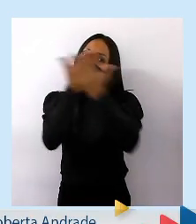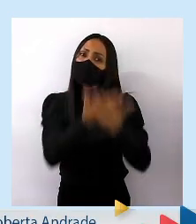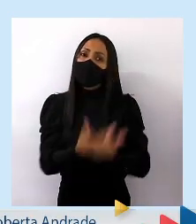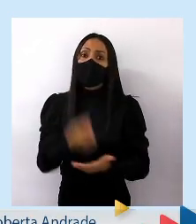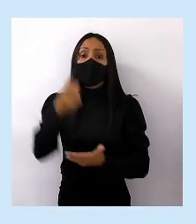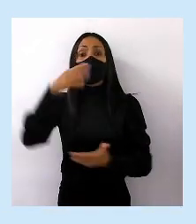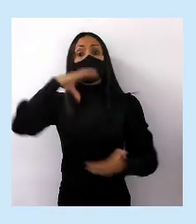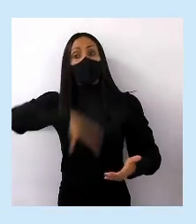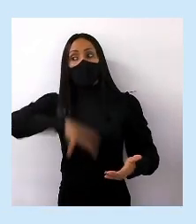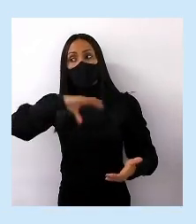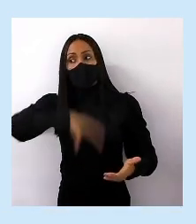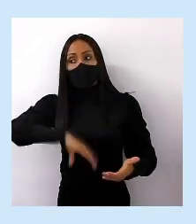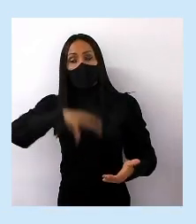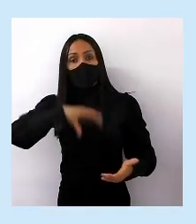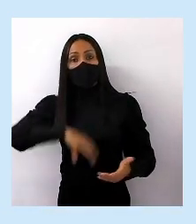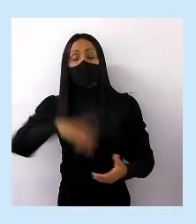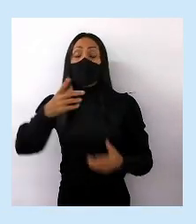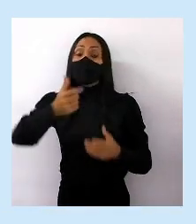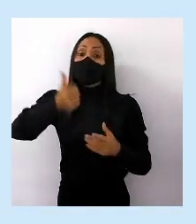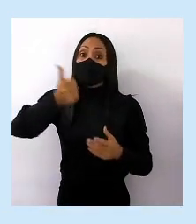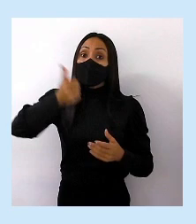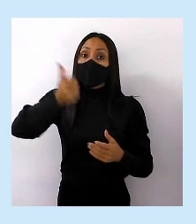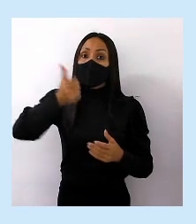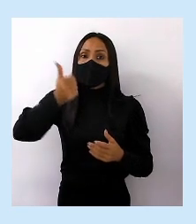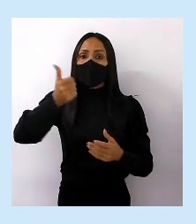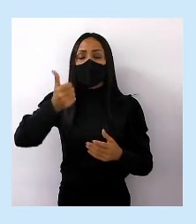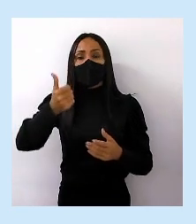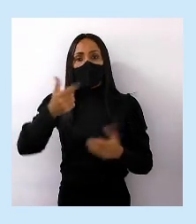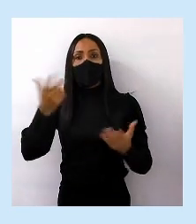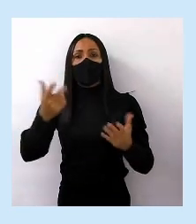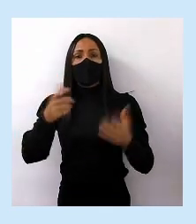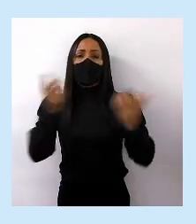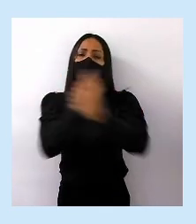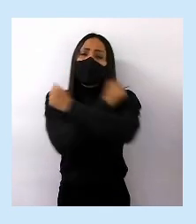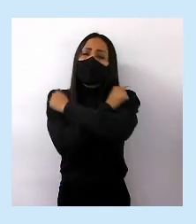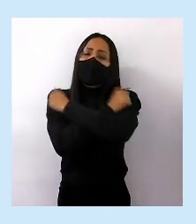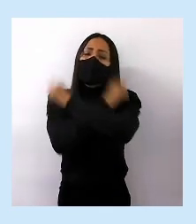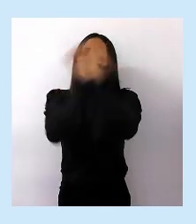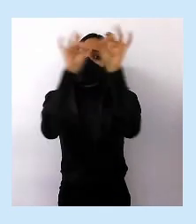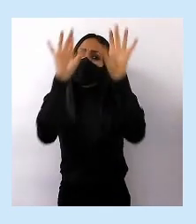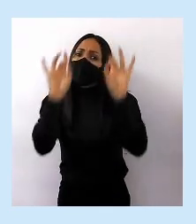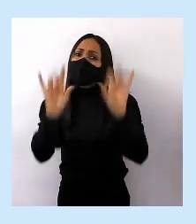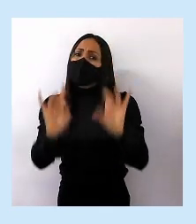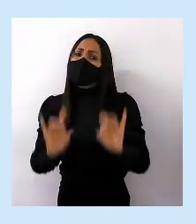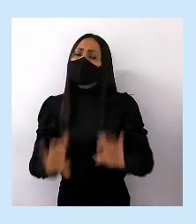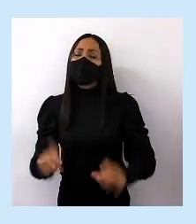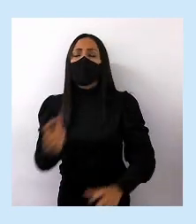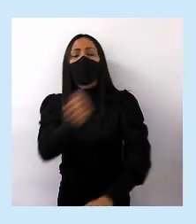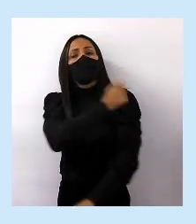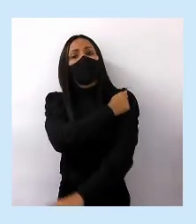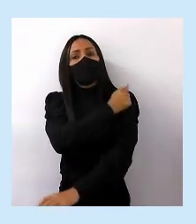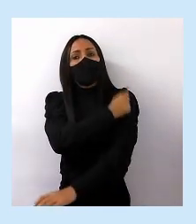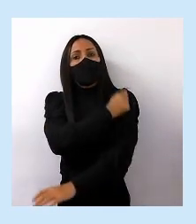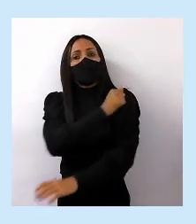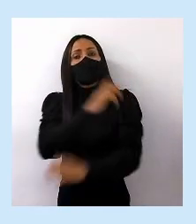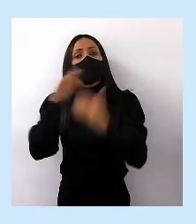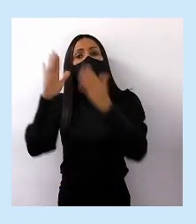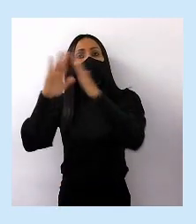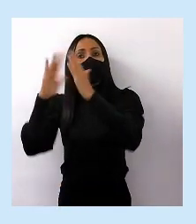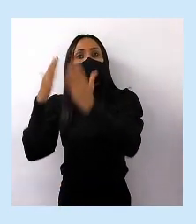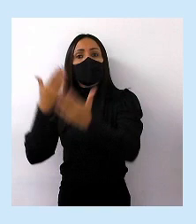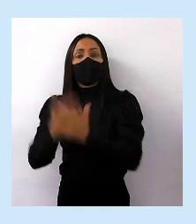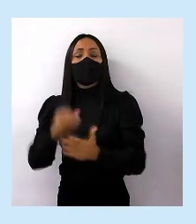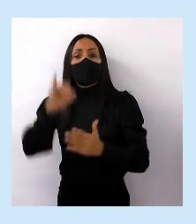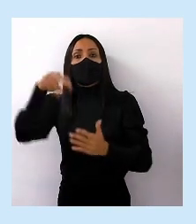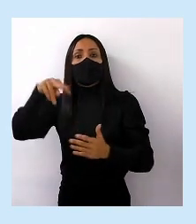língua portuguesa e primeiro vou mandar um abraço muito especial para os meus alunos lá da Escola Inês